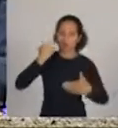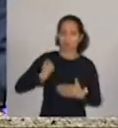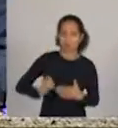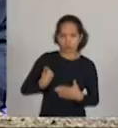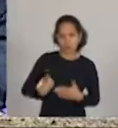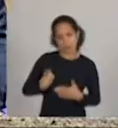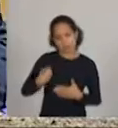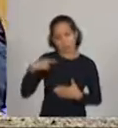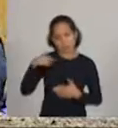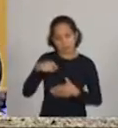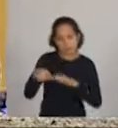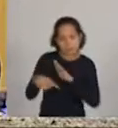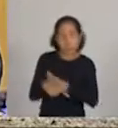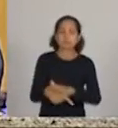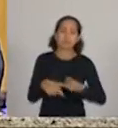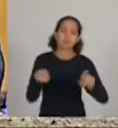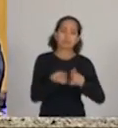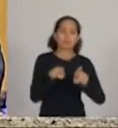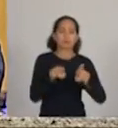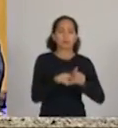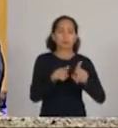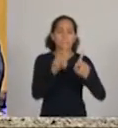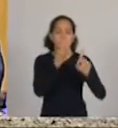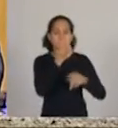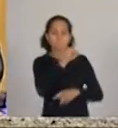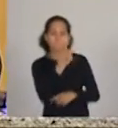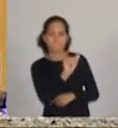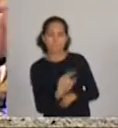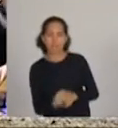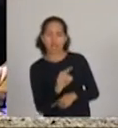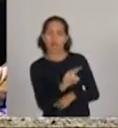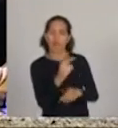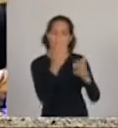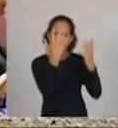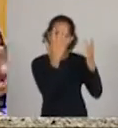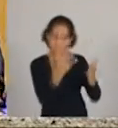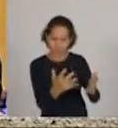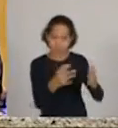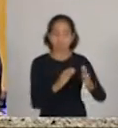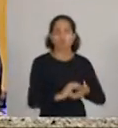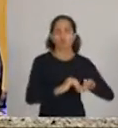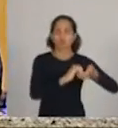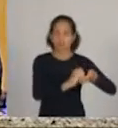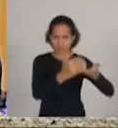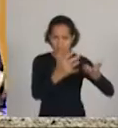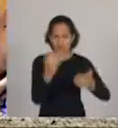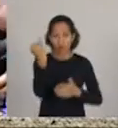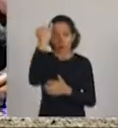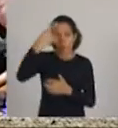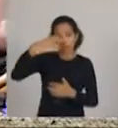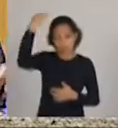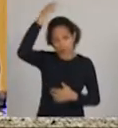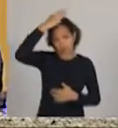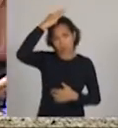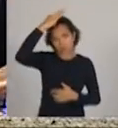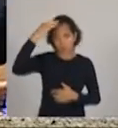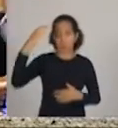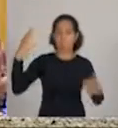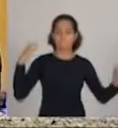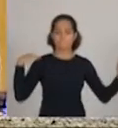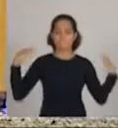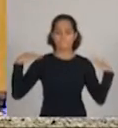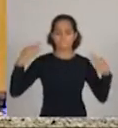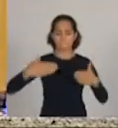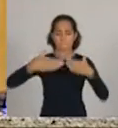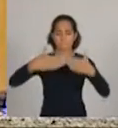Paes também, minha saudação, é muito importante para o povo do Espírito Santo e a Marinha merece na